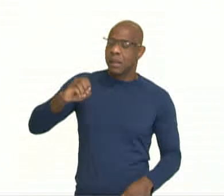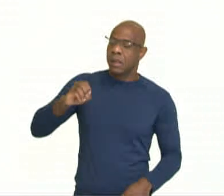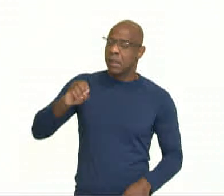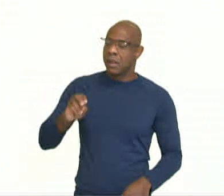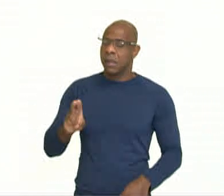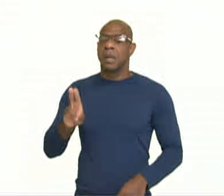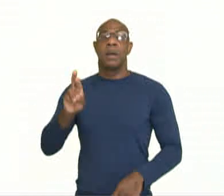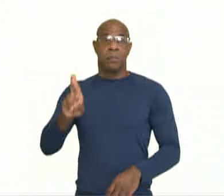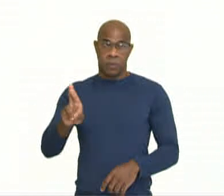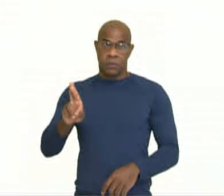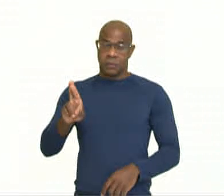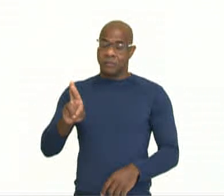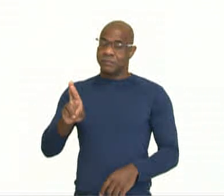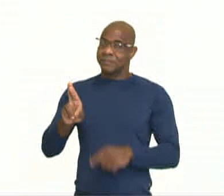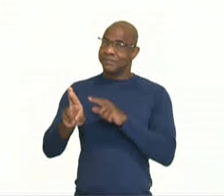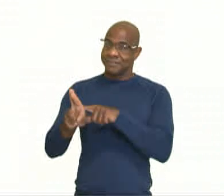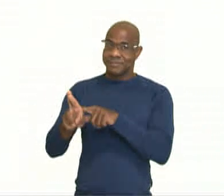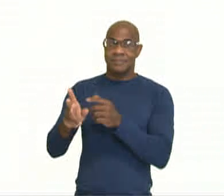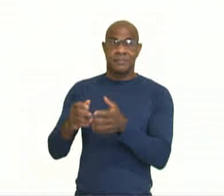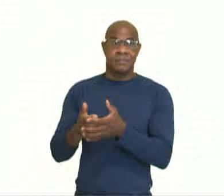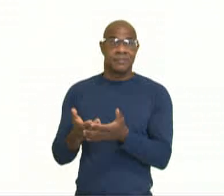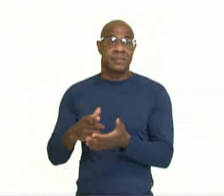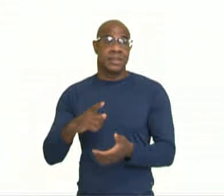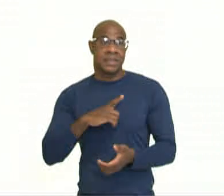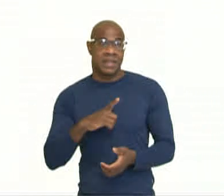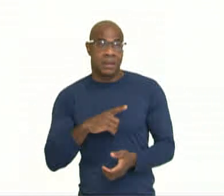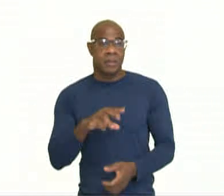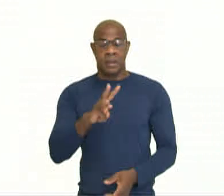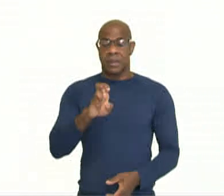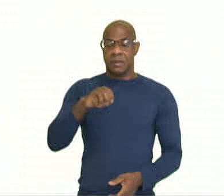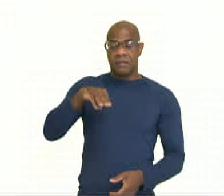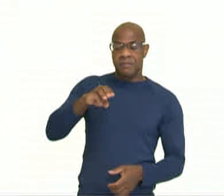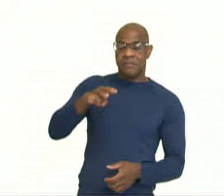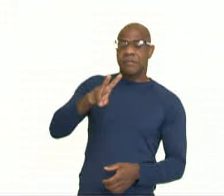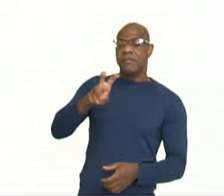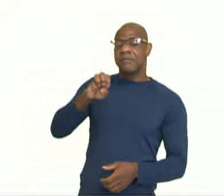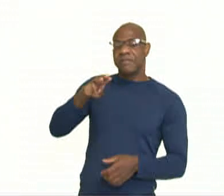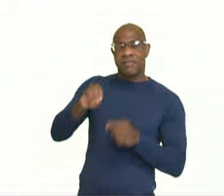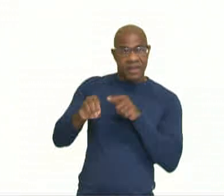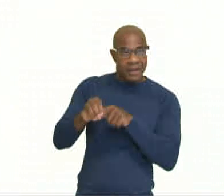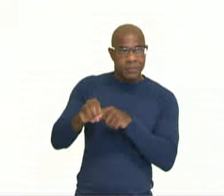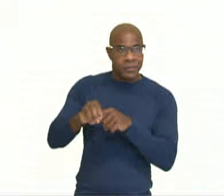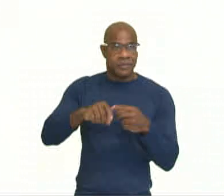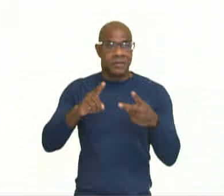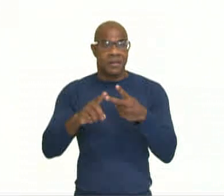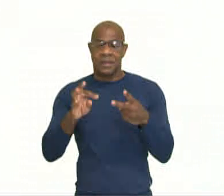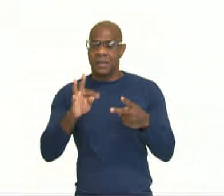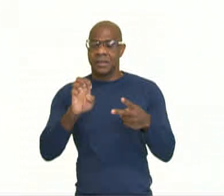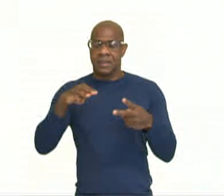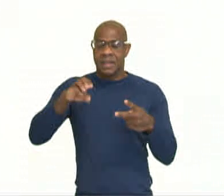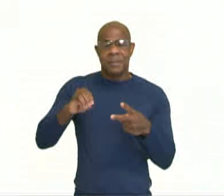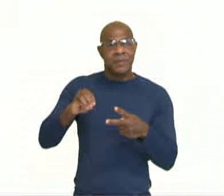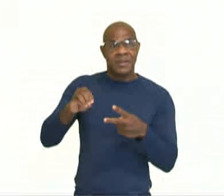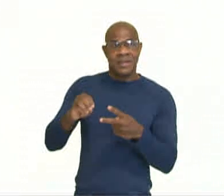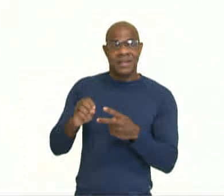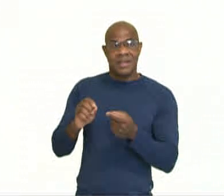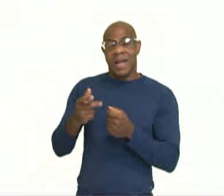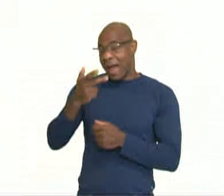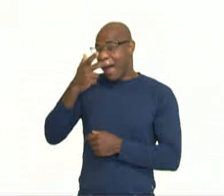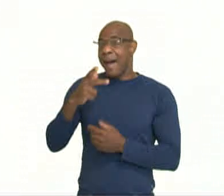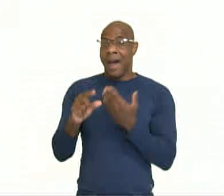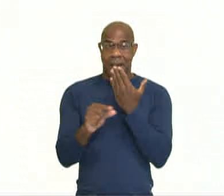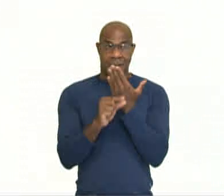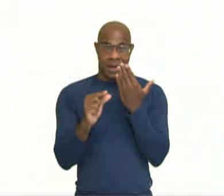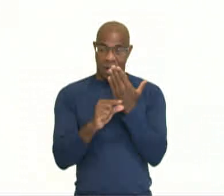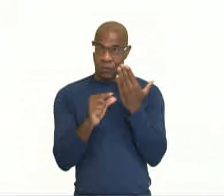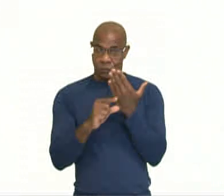suficiente. Temos. Você percebeu como a narradora, no caso, a autora, está inclusa no texto?